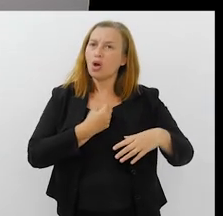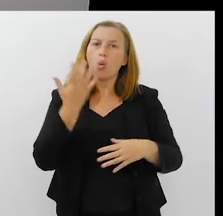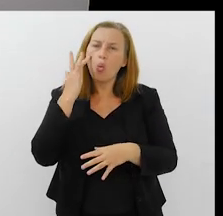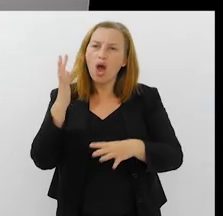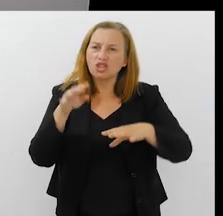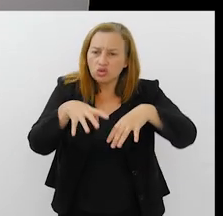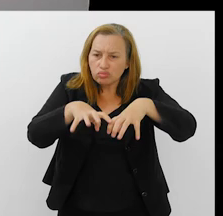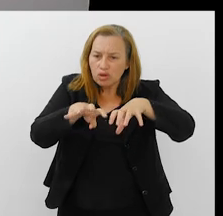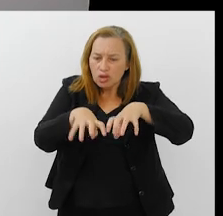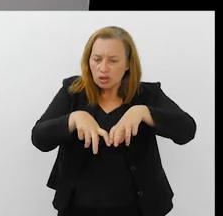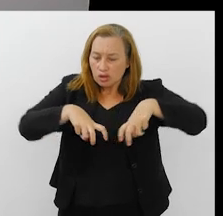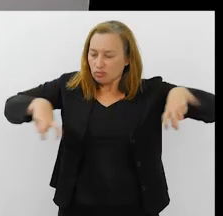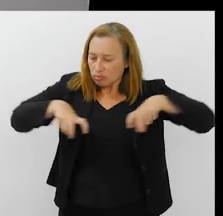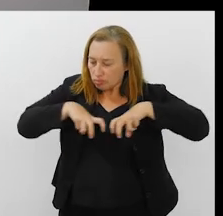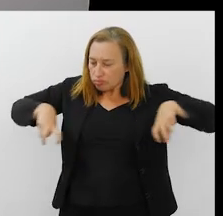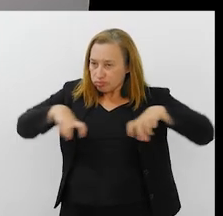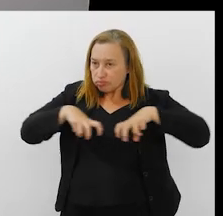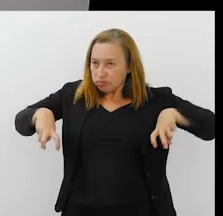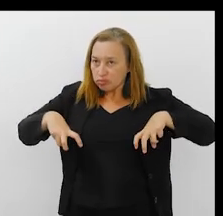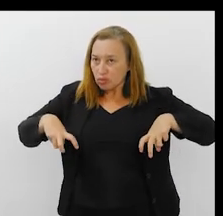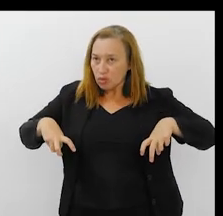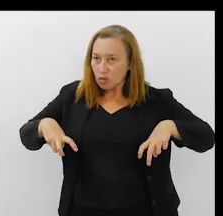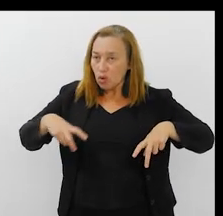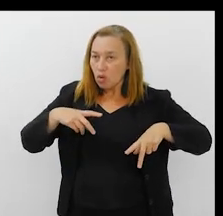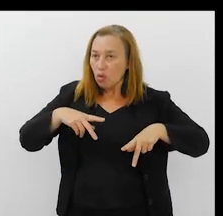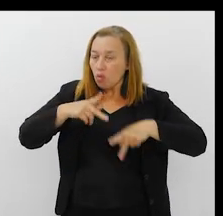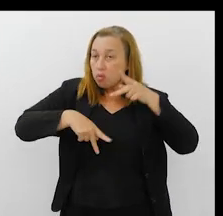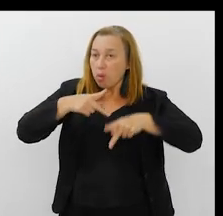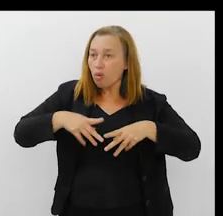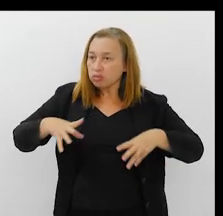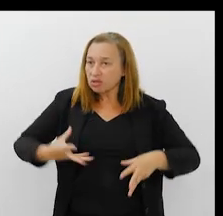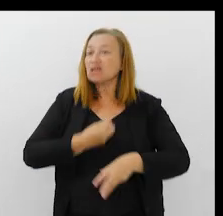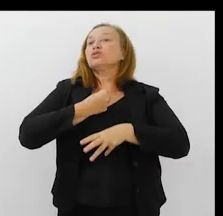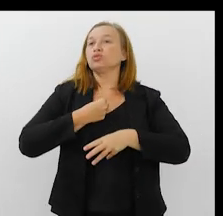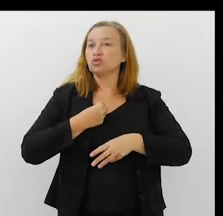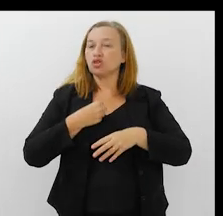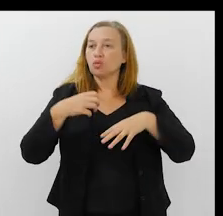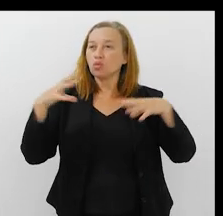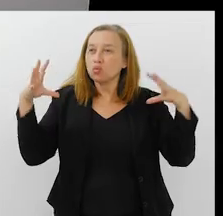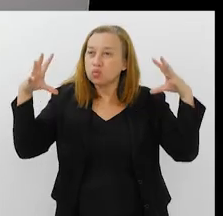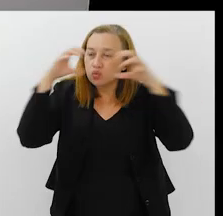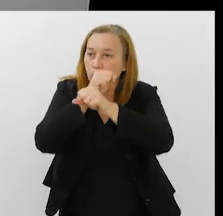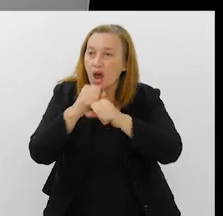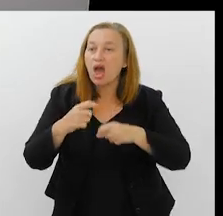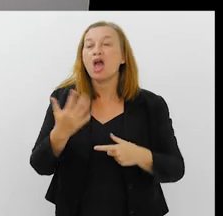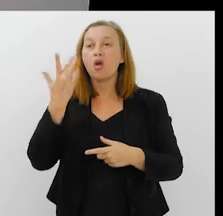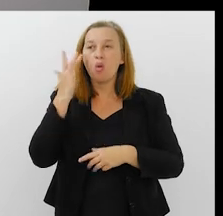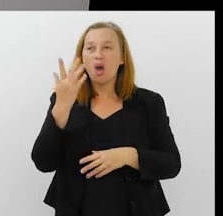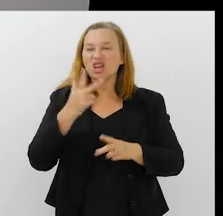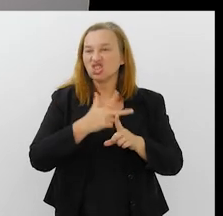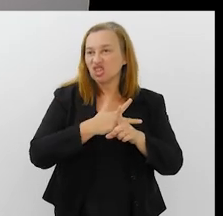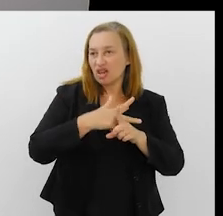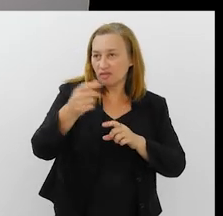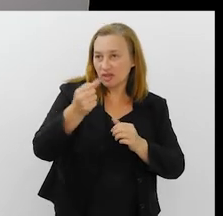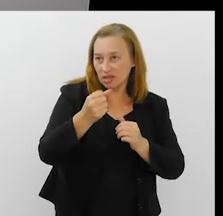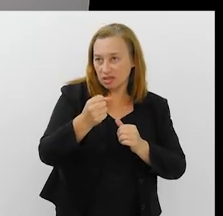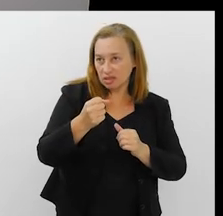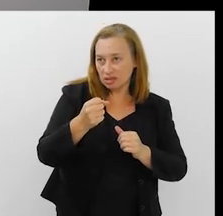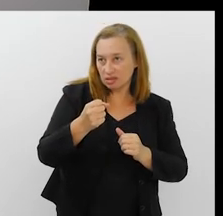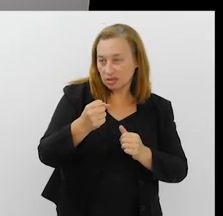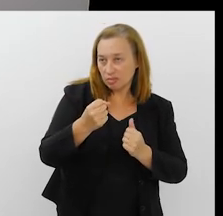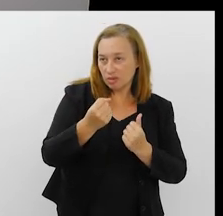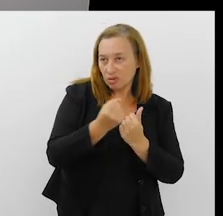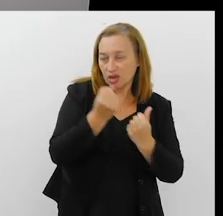acho que a arquibancada, o público também se assusta. E fica no escuro também. É. Mas eu acho, por exemplo, a campeã e a vice-campeã foram